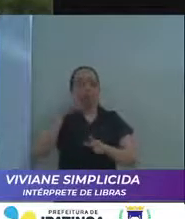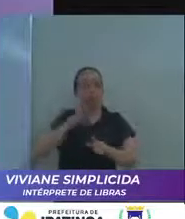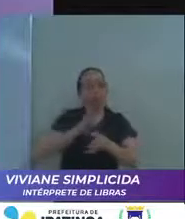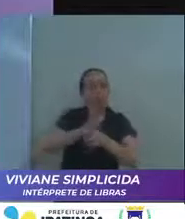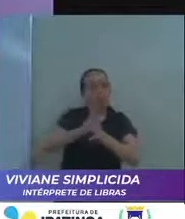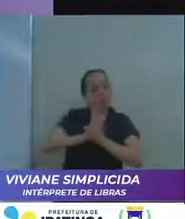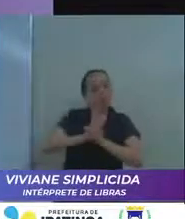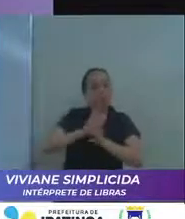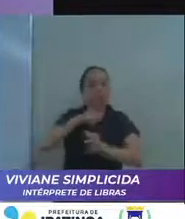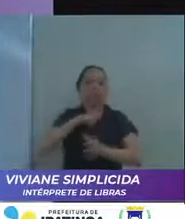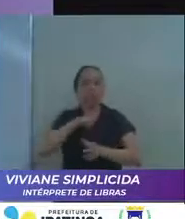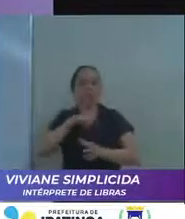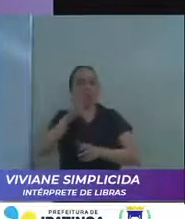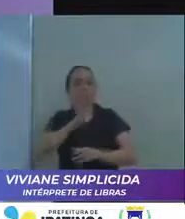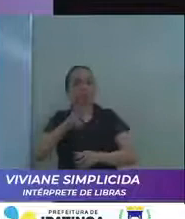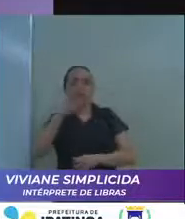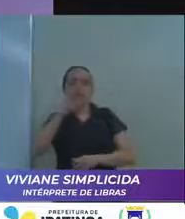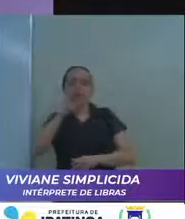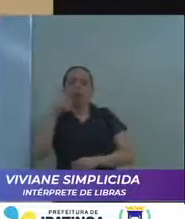médica.